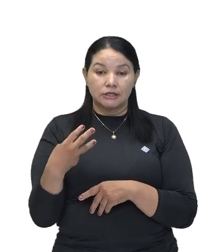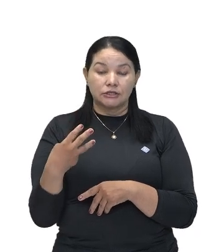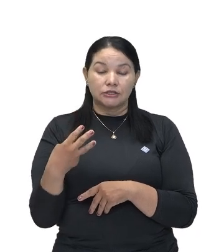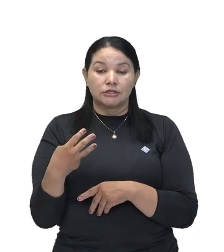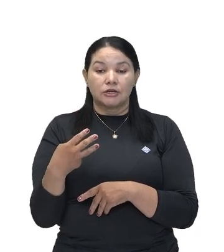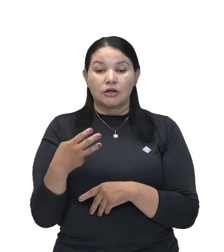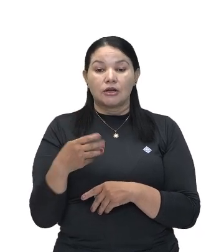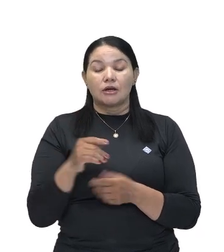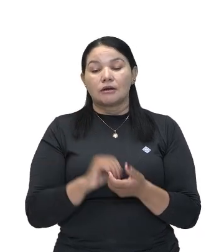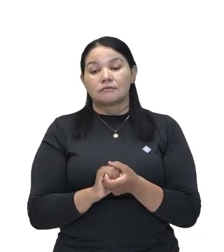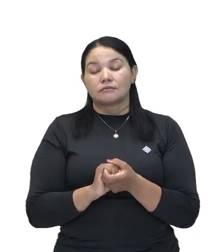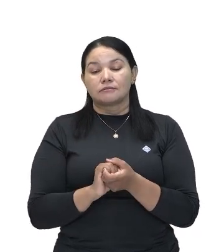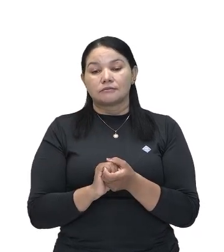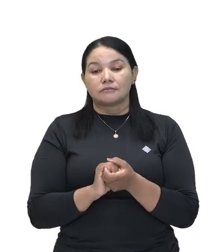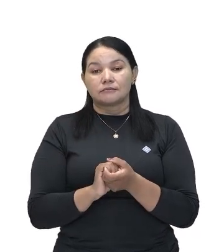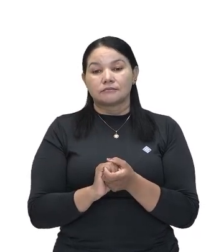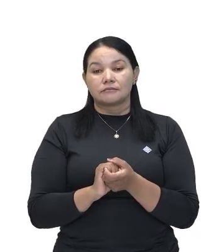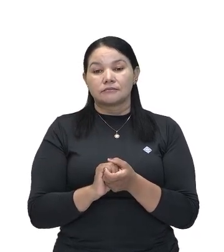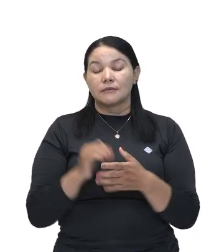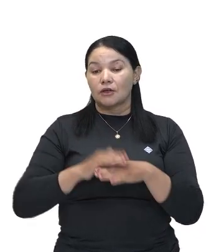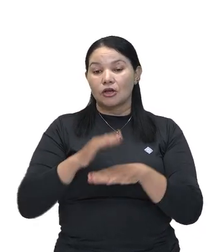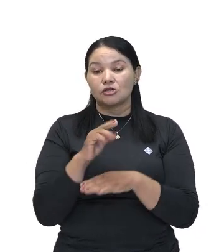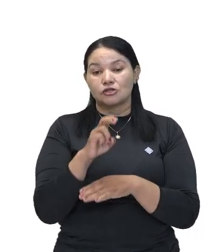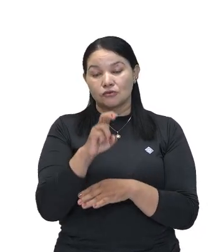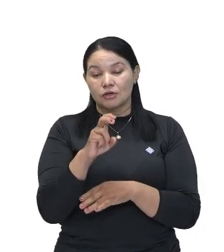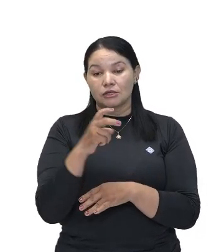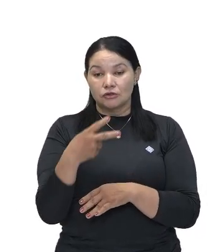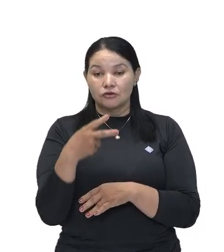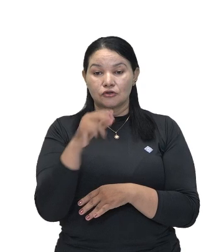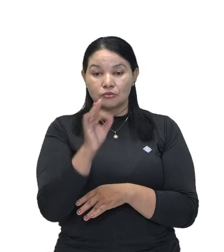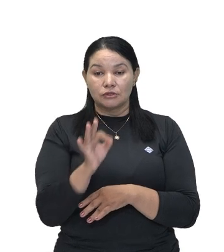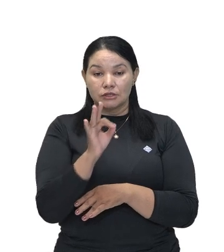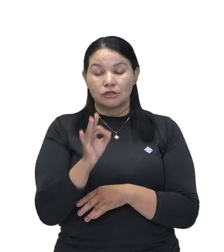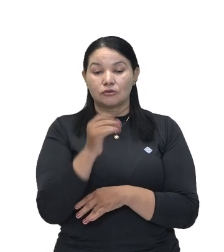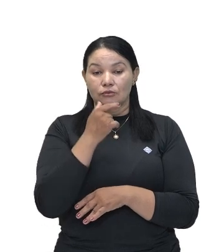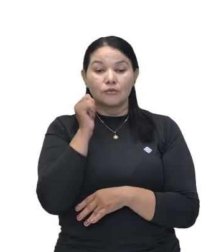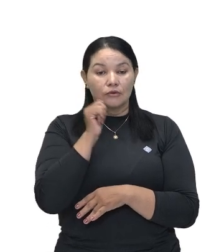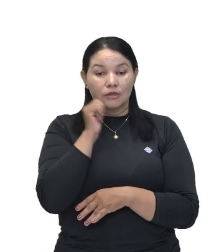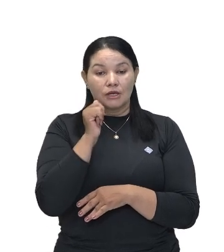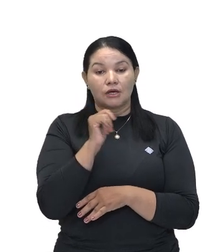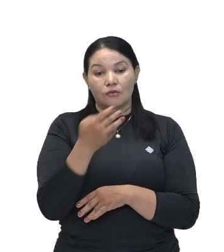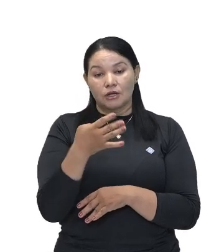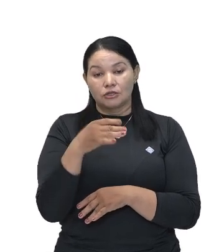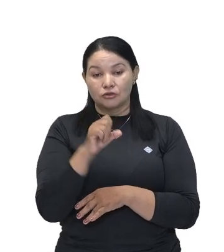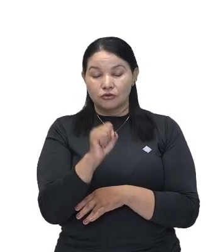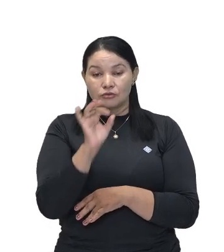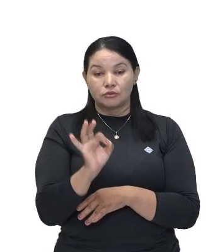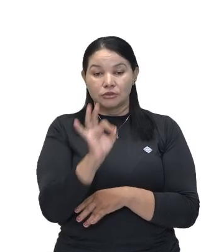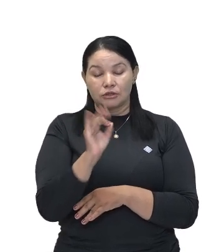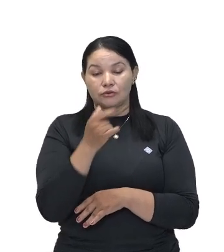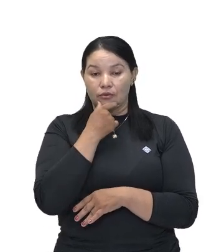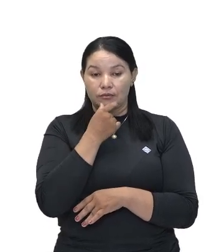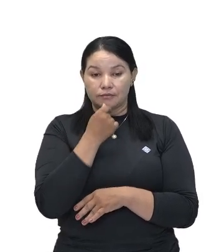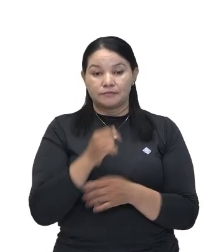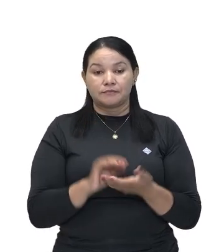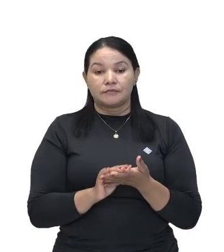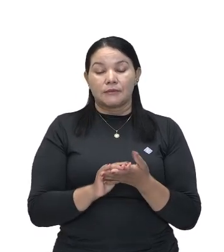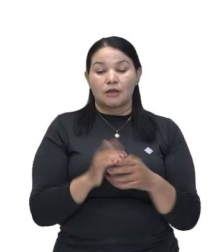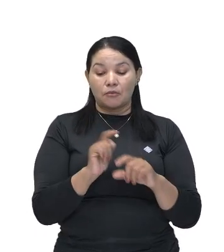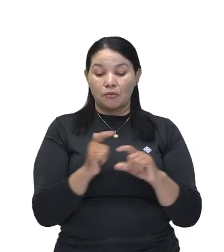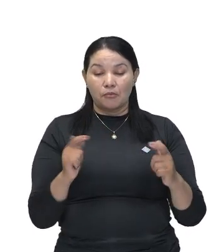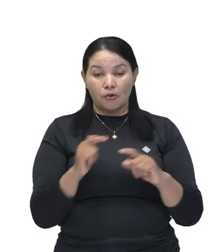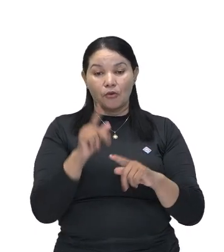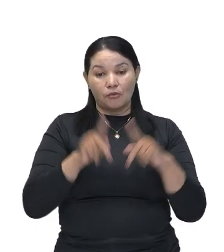3.444.263, onde 52% são mulheres e 48% são homens. O aumento da população ele